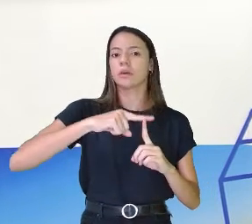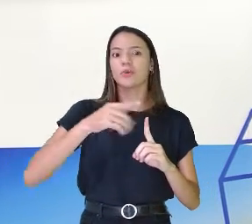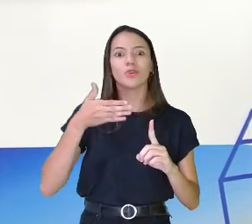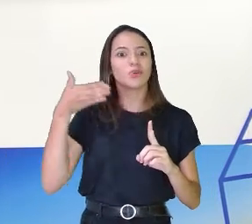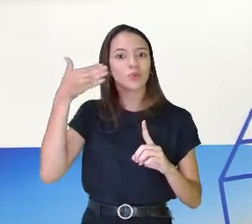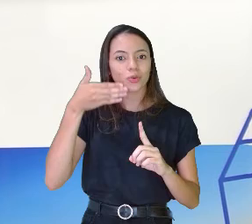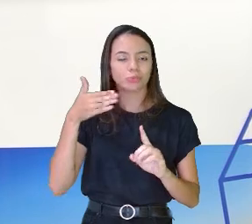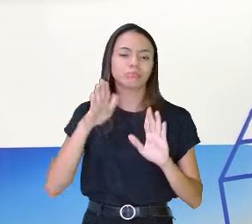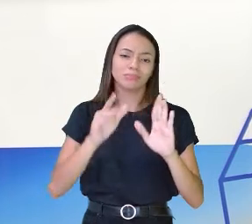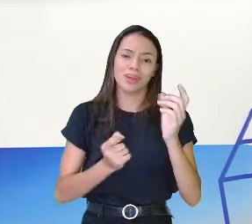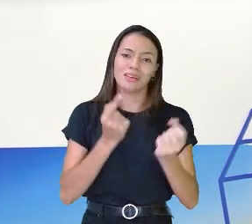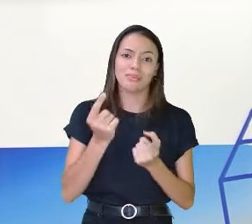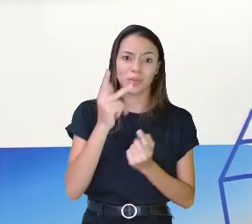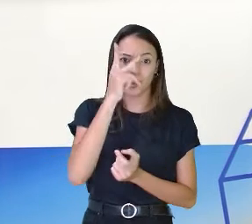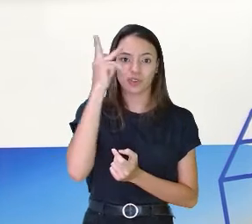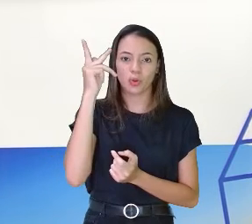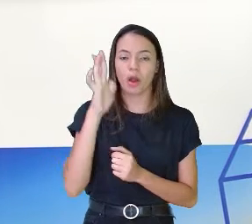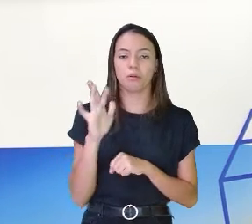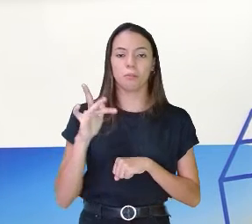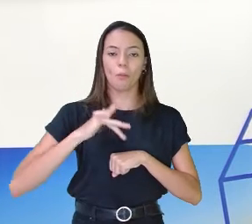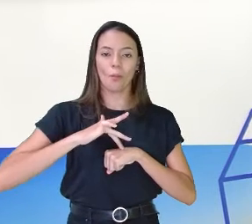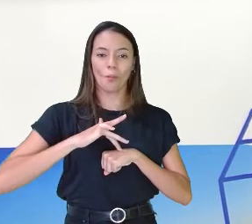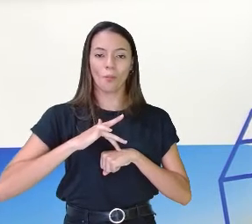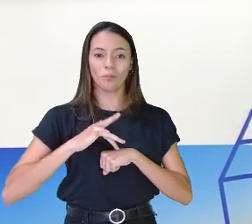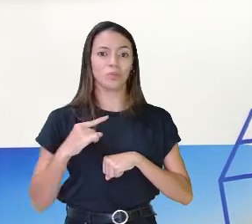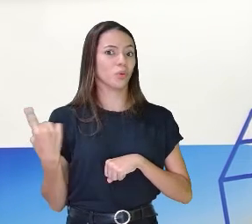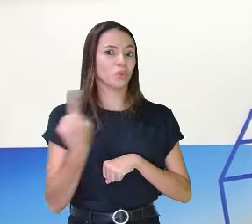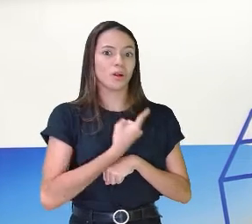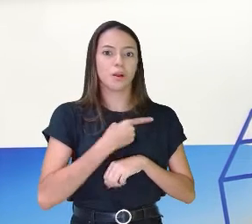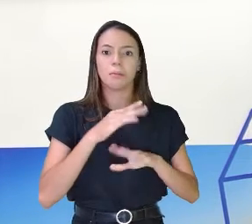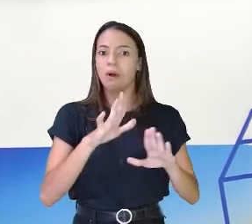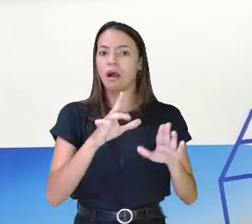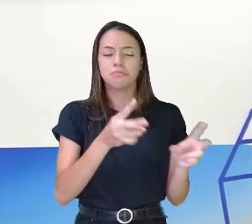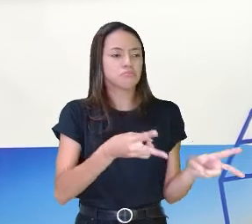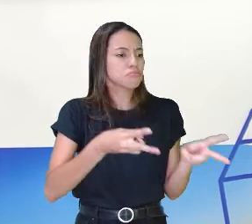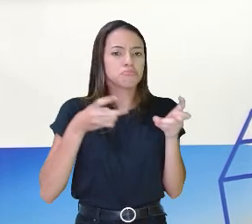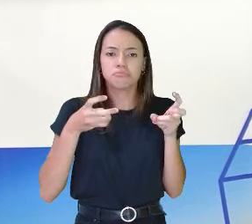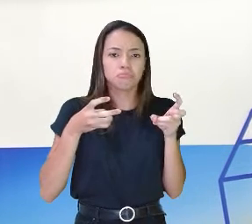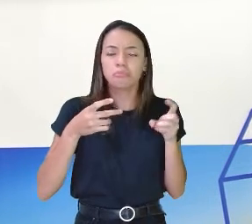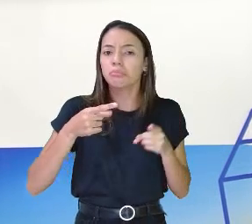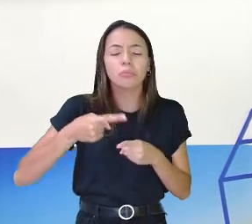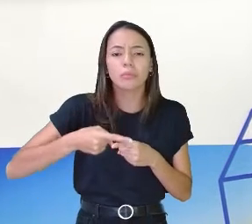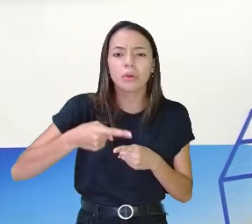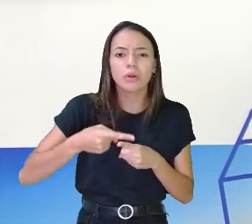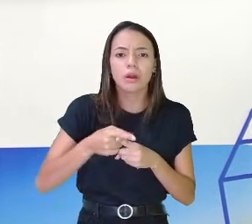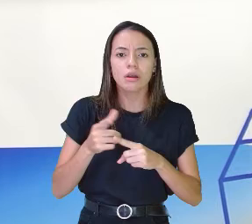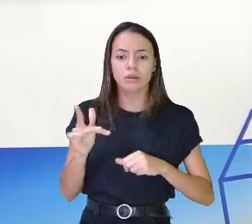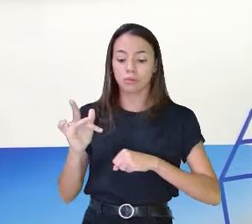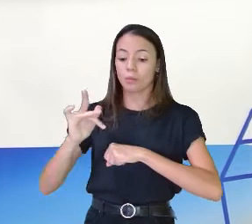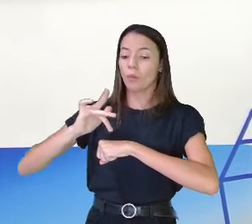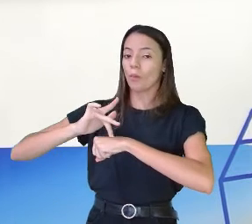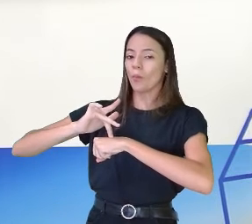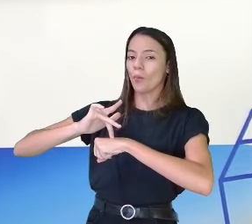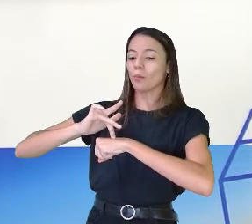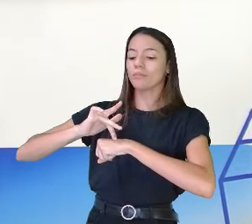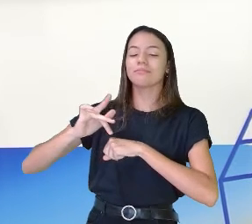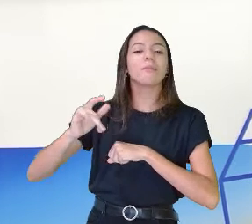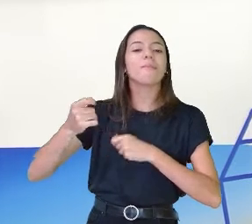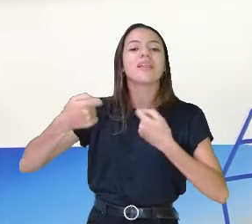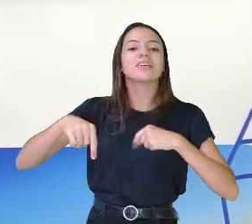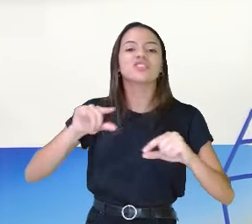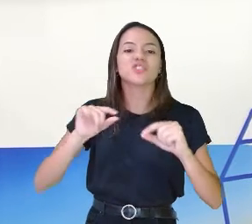são absurdamente irônicas com a gente e a gente não percebe. Porque a ironia, ela precisa de uma